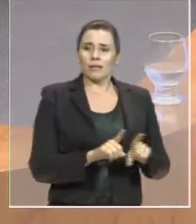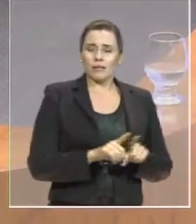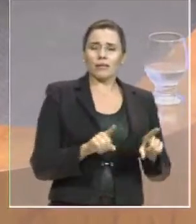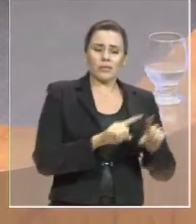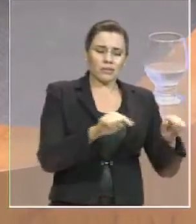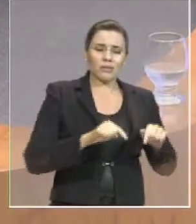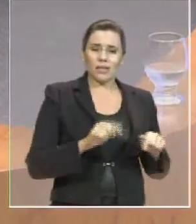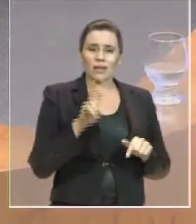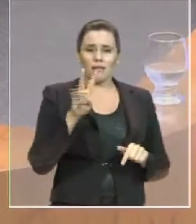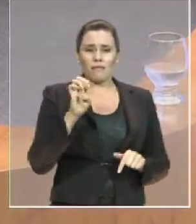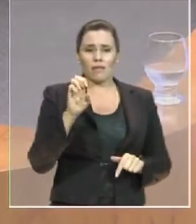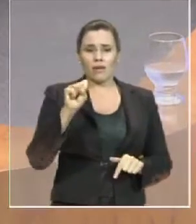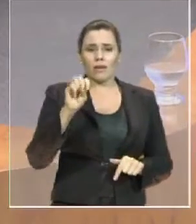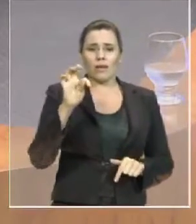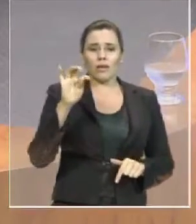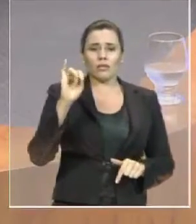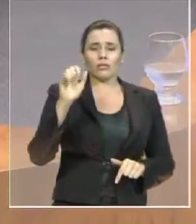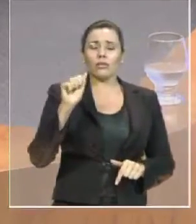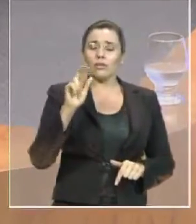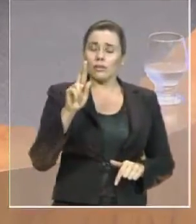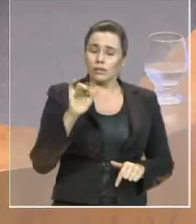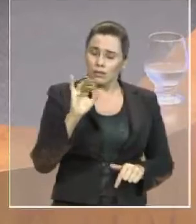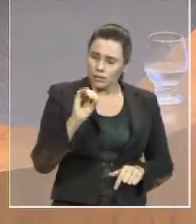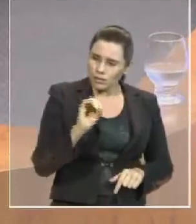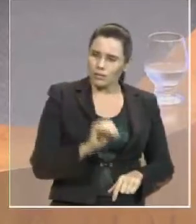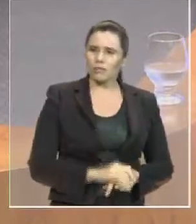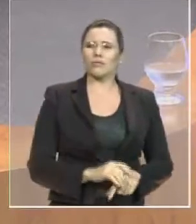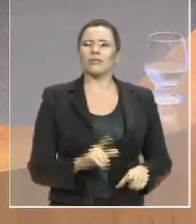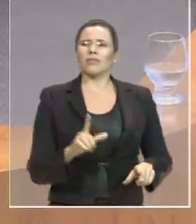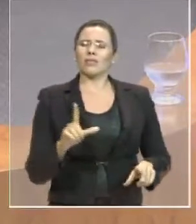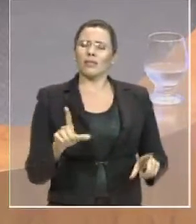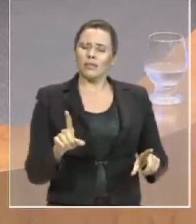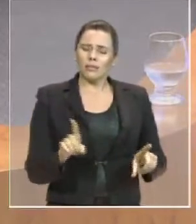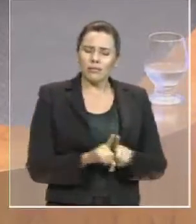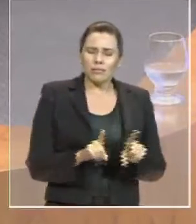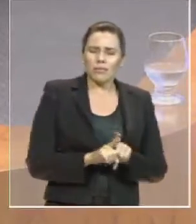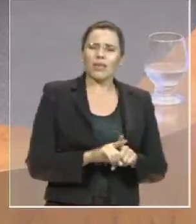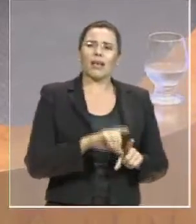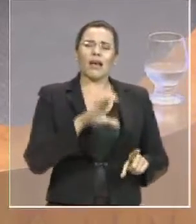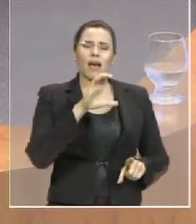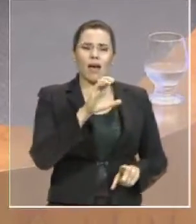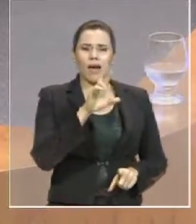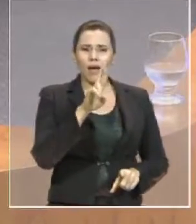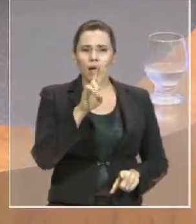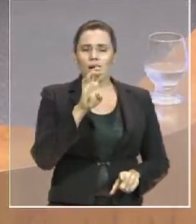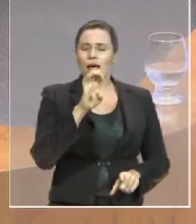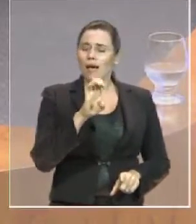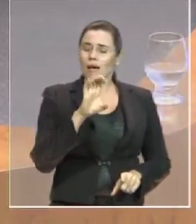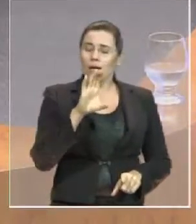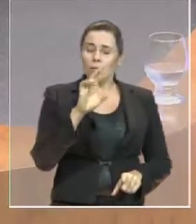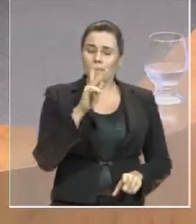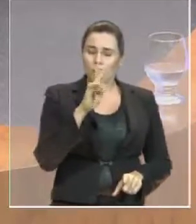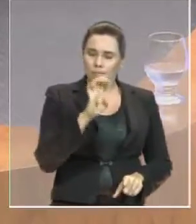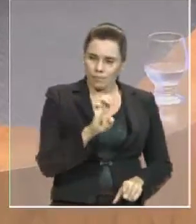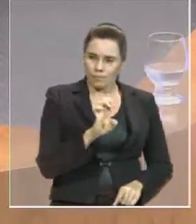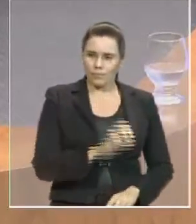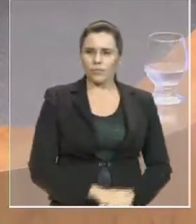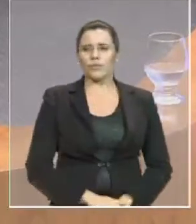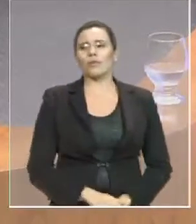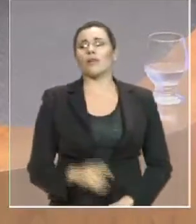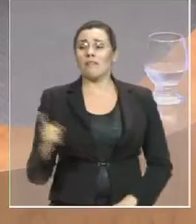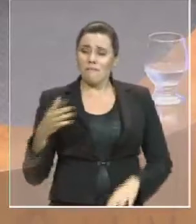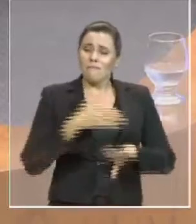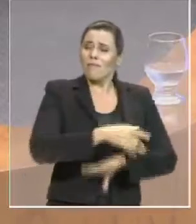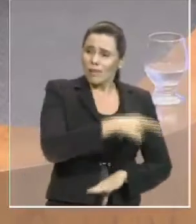lado. Não sei dos seus compromissos de agenda, mas é uma boa oportunidade para conhecer de verdade o que é uma administração pública